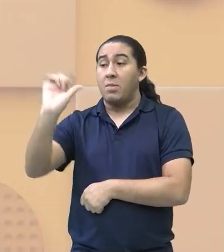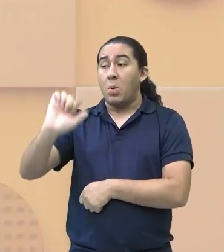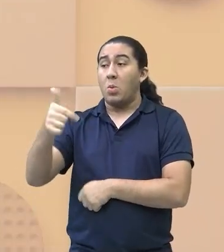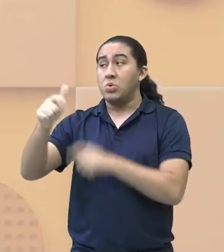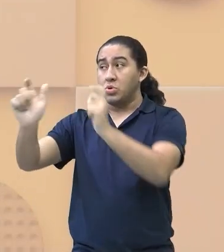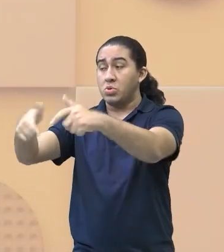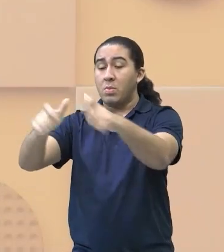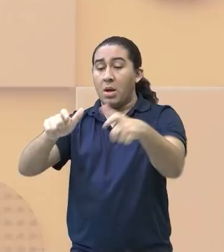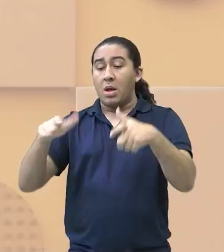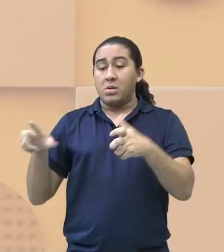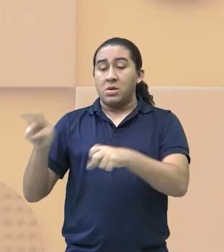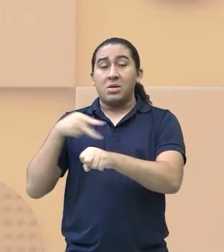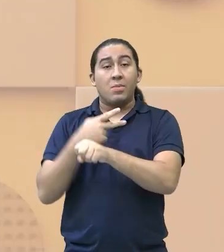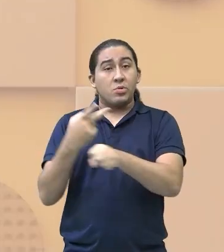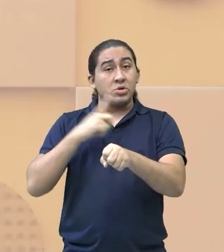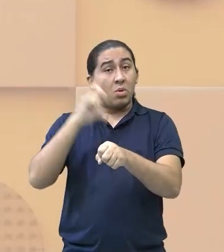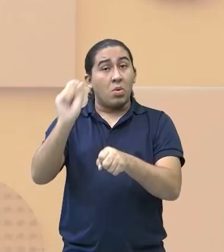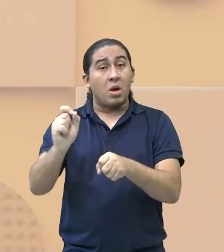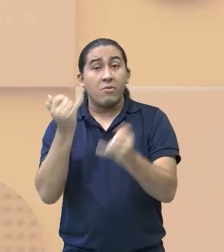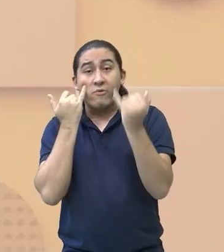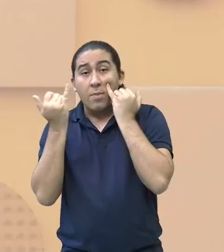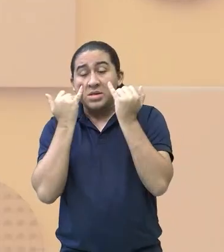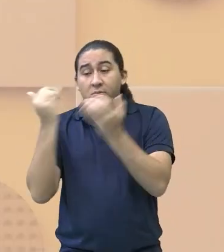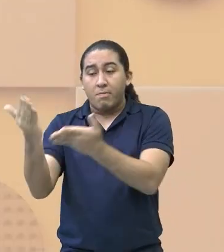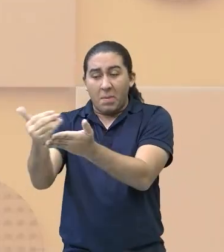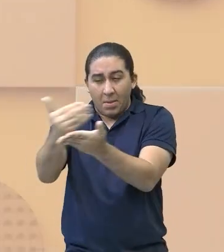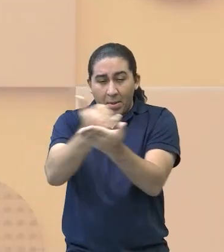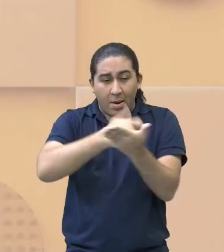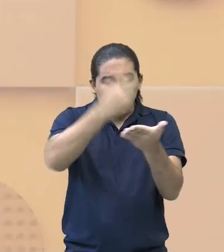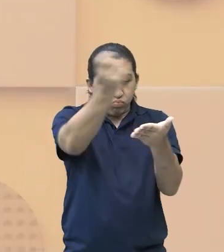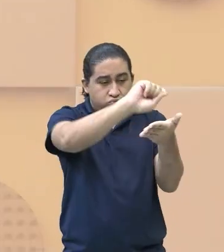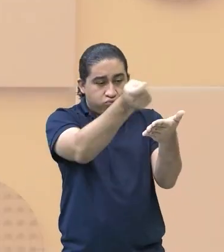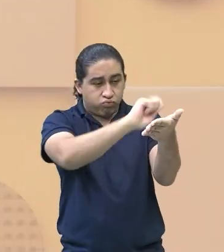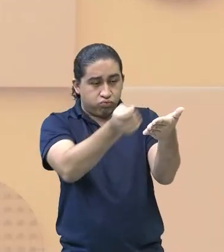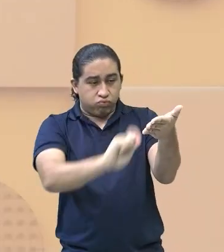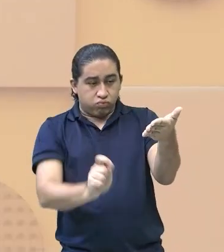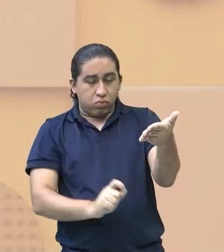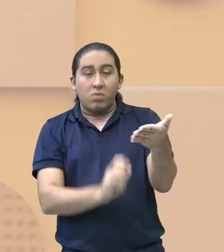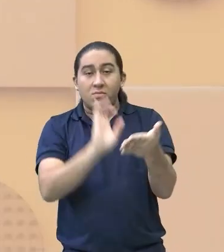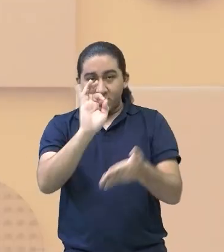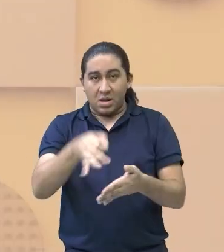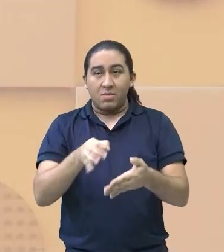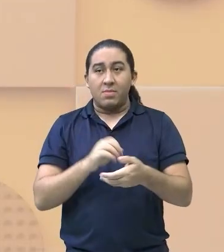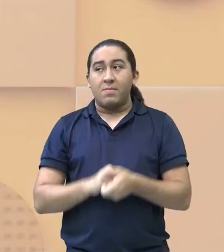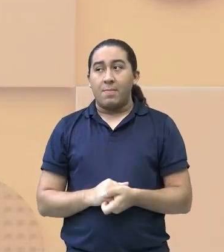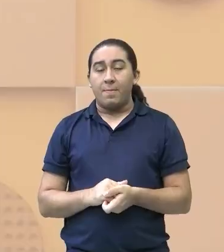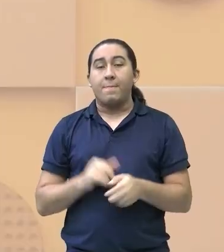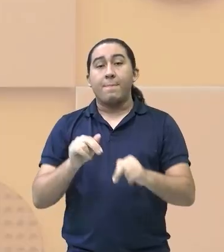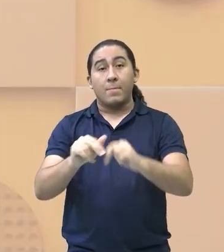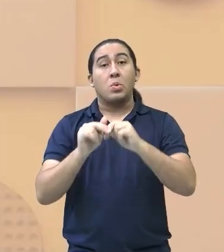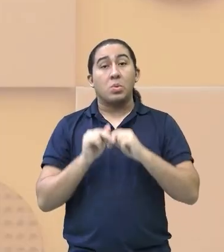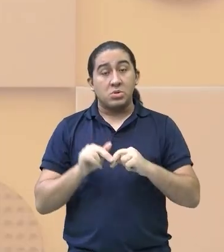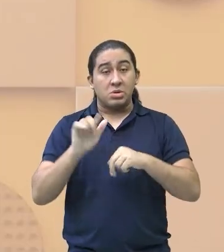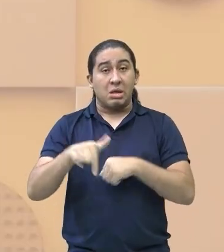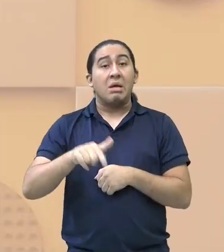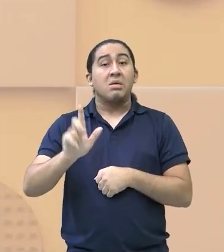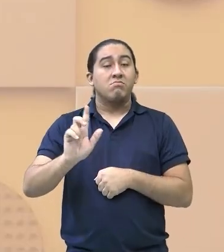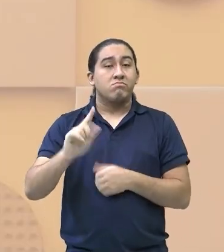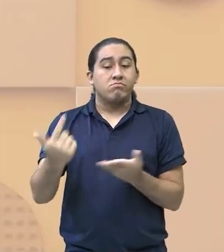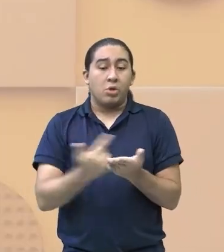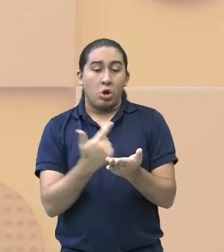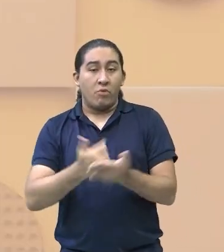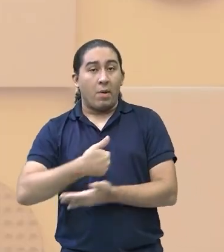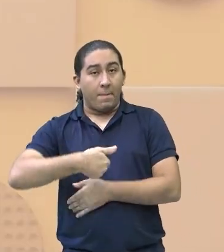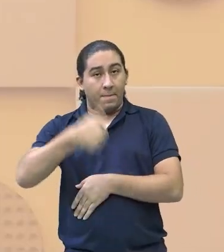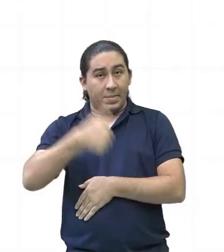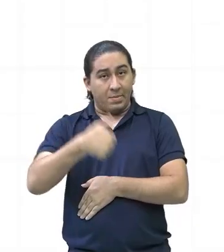quê? Esses registros, que a gente chama, então, o quê? De registros históricos. Por isso, então, aí, nesse primeiro livro que eu trago para